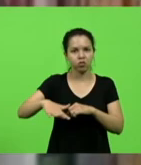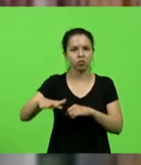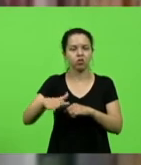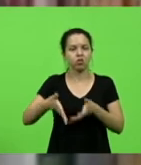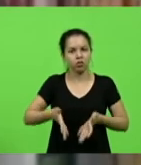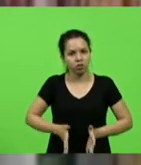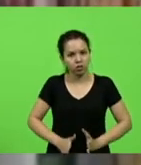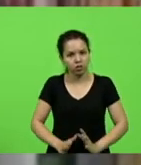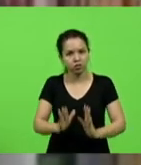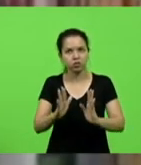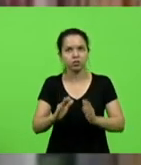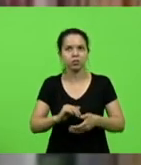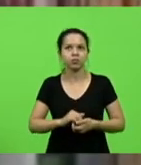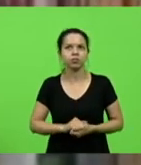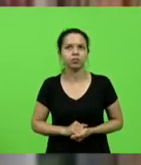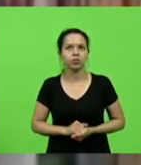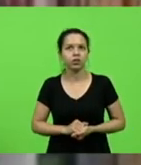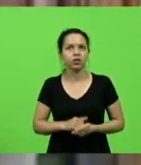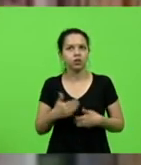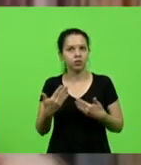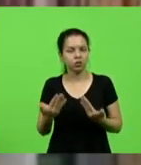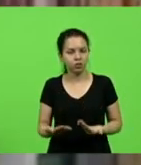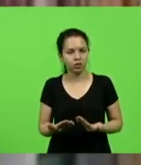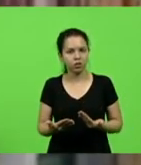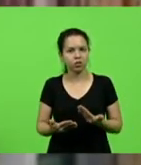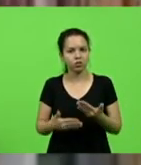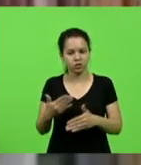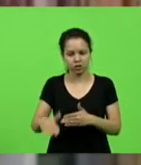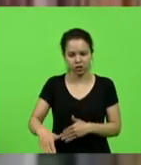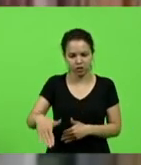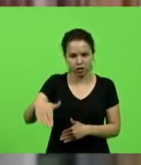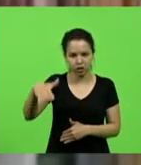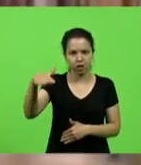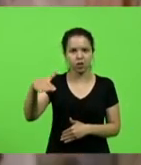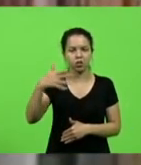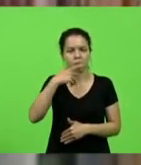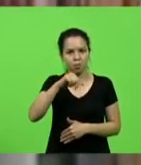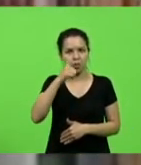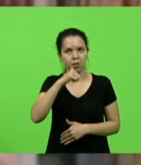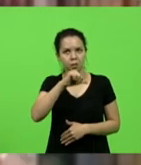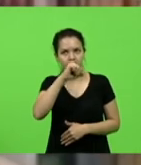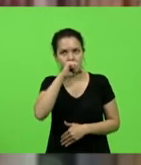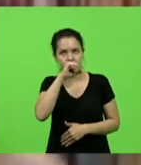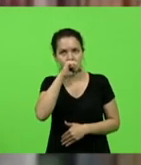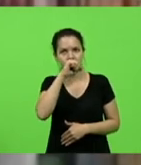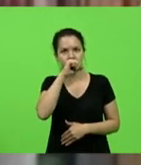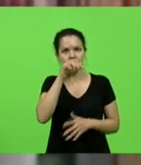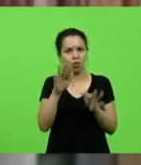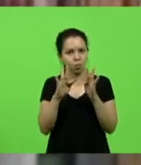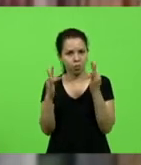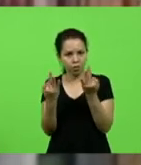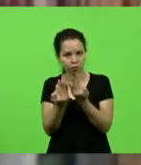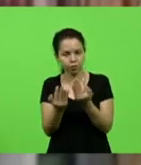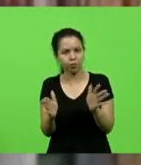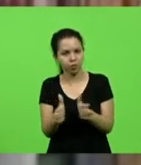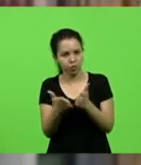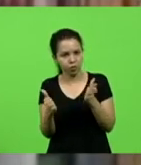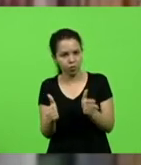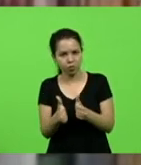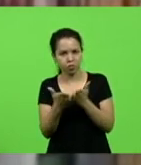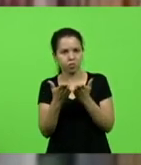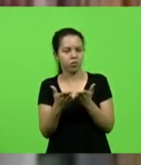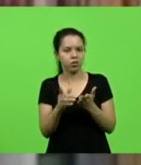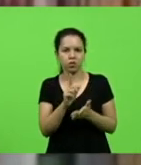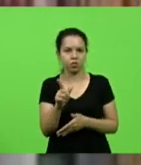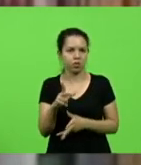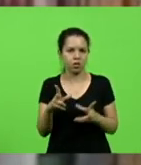infância. Tá? Então, ser criado ou ser educado por um pai, por uma mãe, mesmo em uma família pobre, não é demérito para